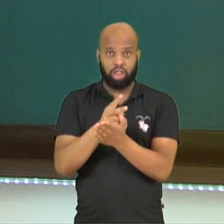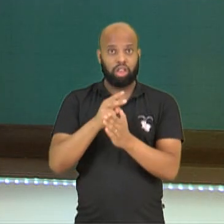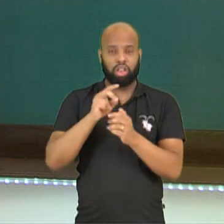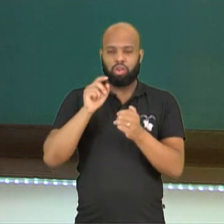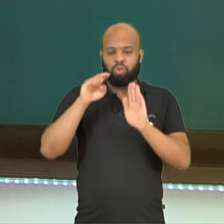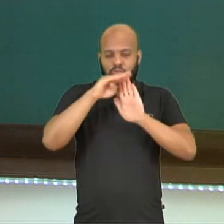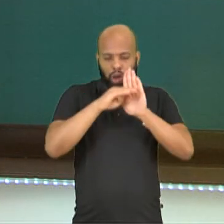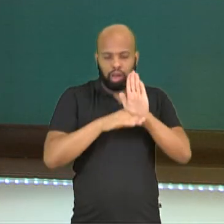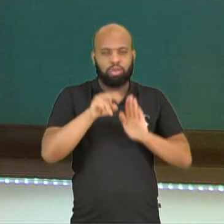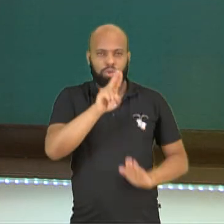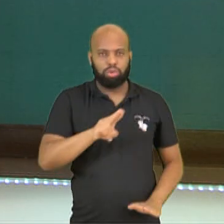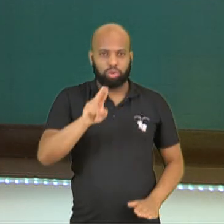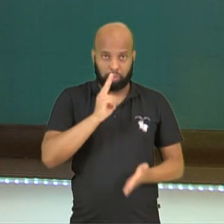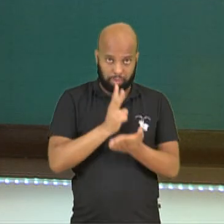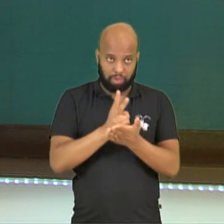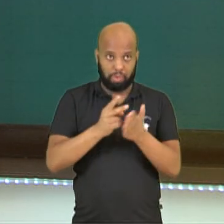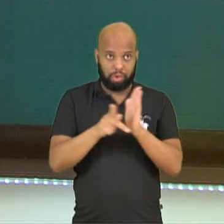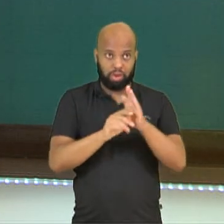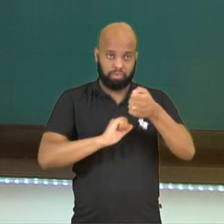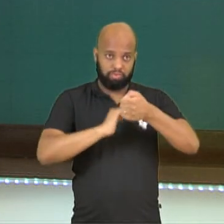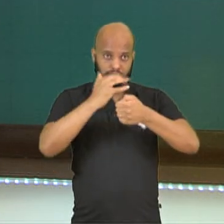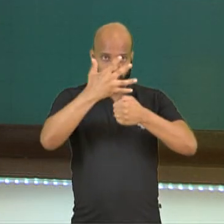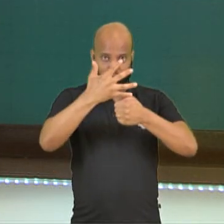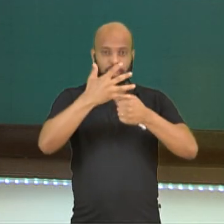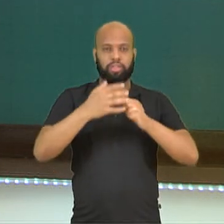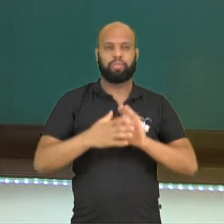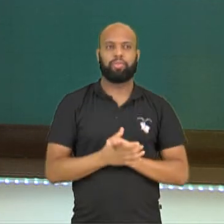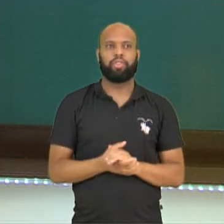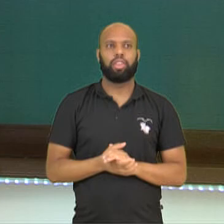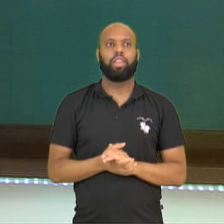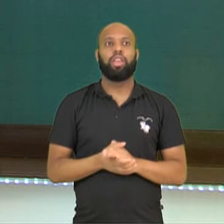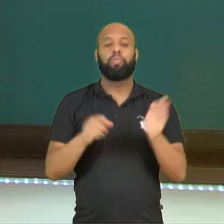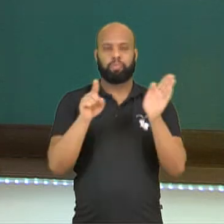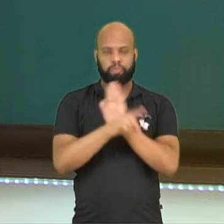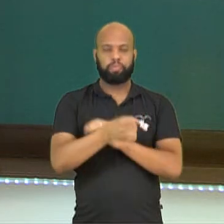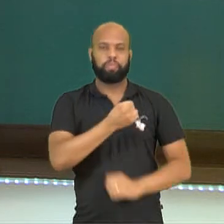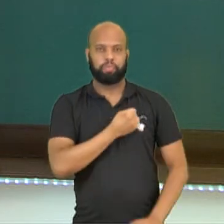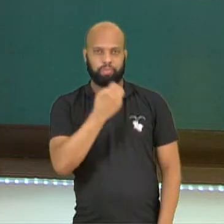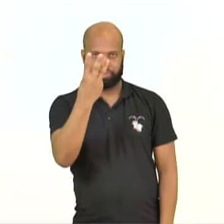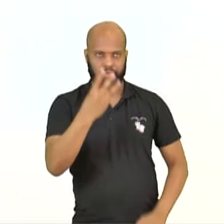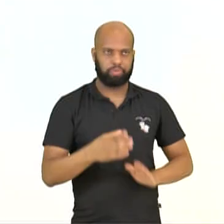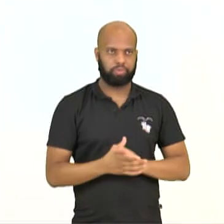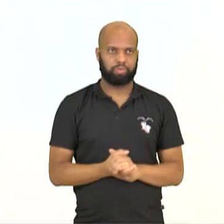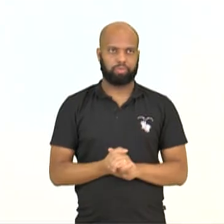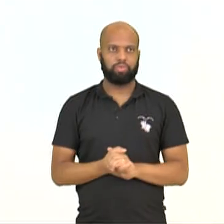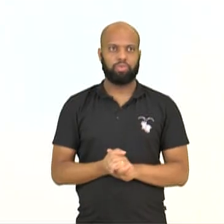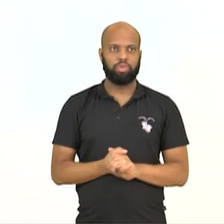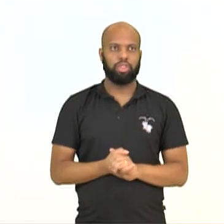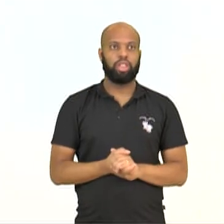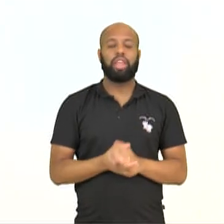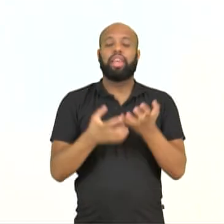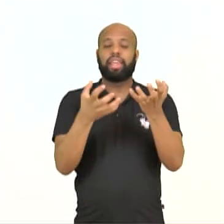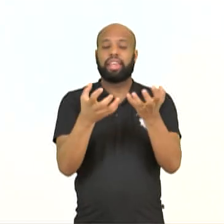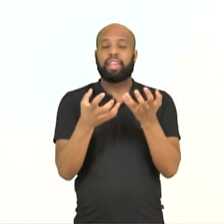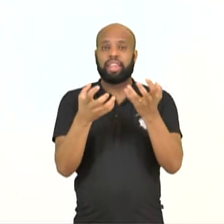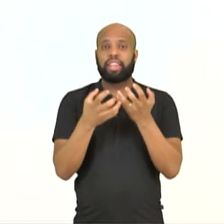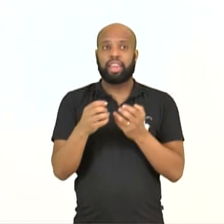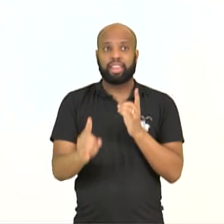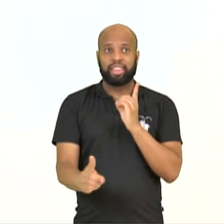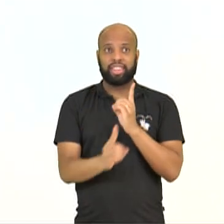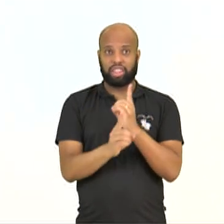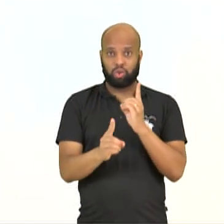mesmas propriedades de potência, tá bom? E um 3 para você agora. Qual seria a representação